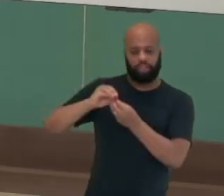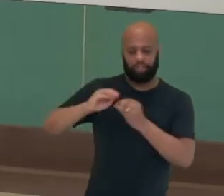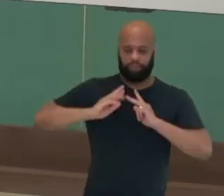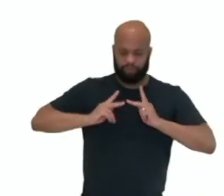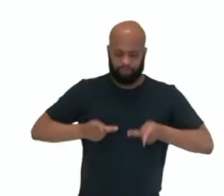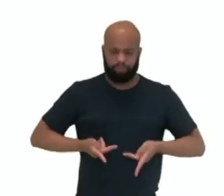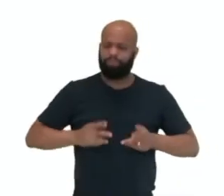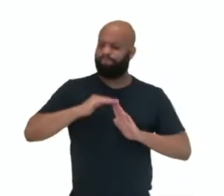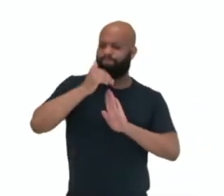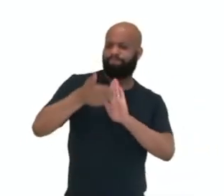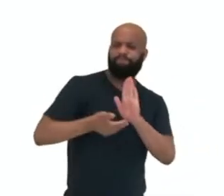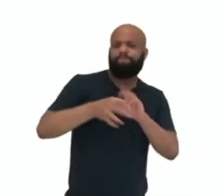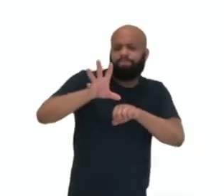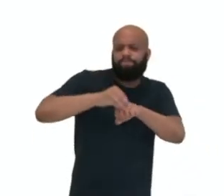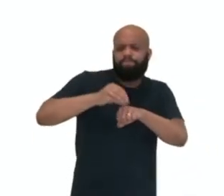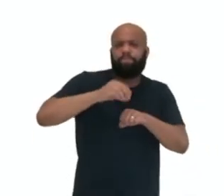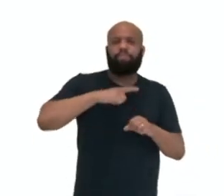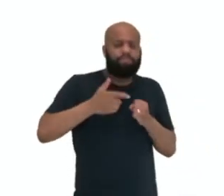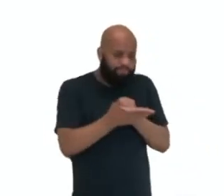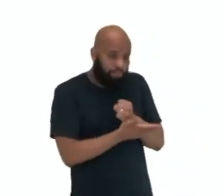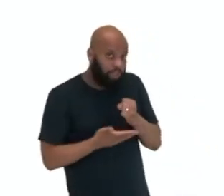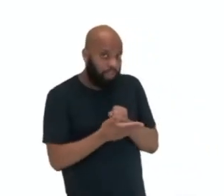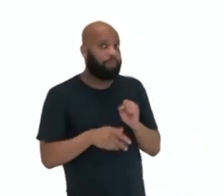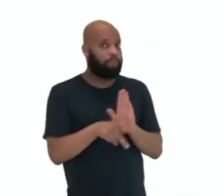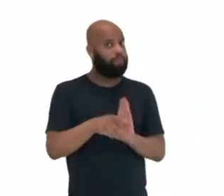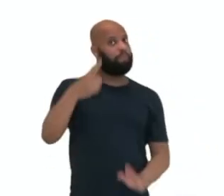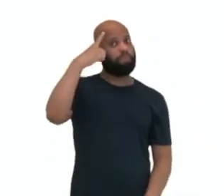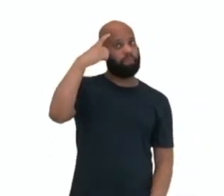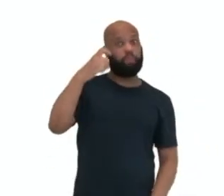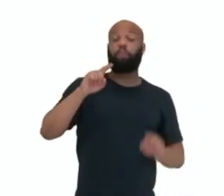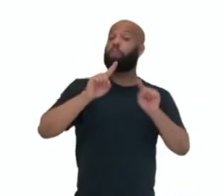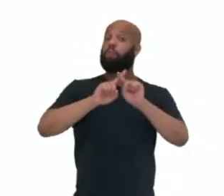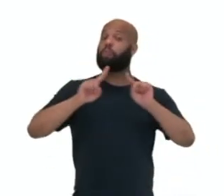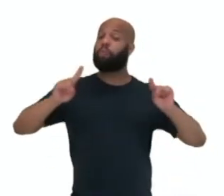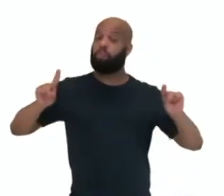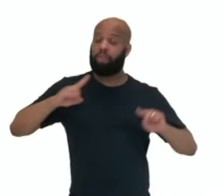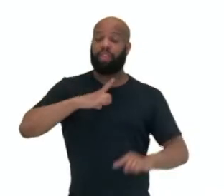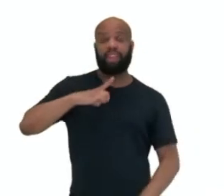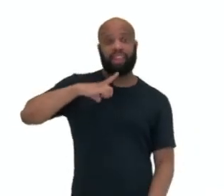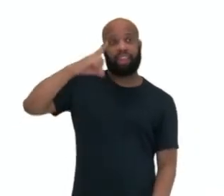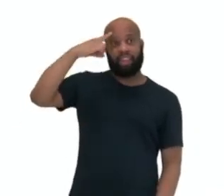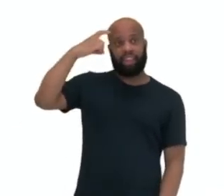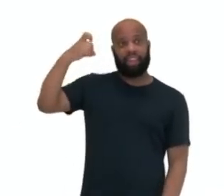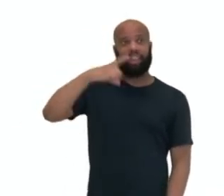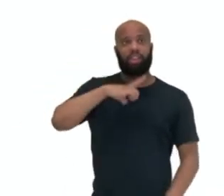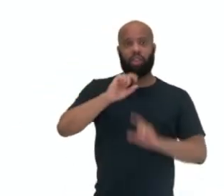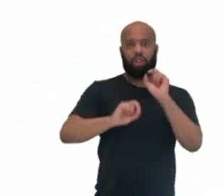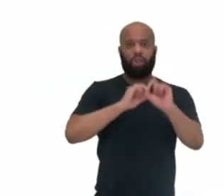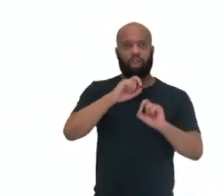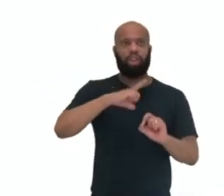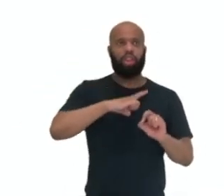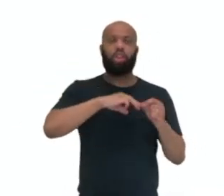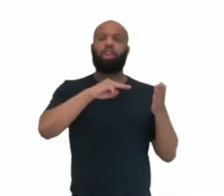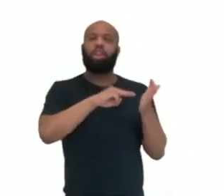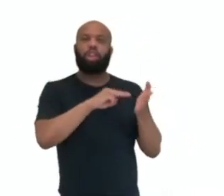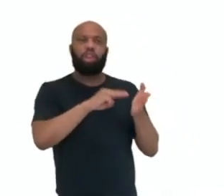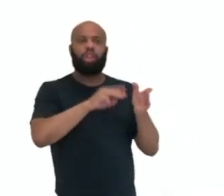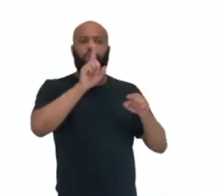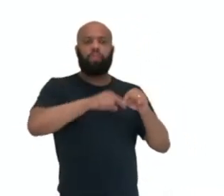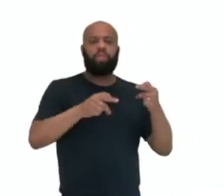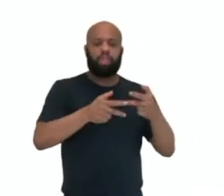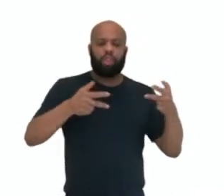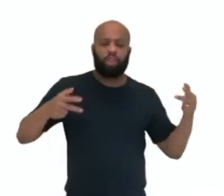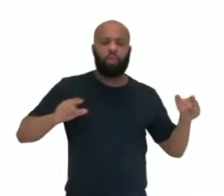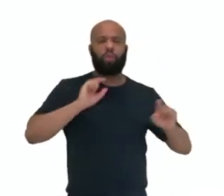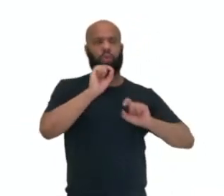Todo conhecimento está baseado nas ideias, porém, as ideias possuem uma causa material que